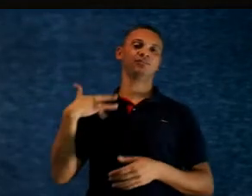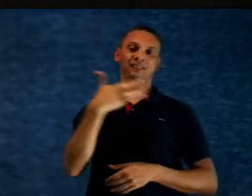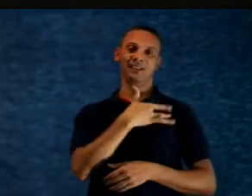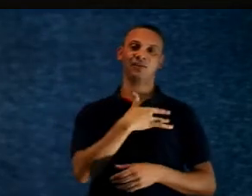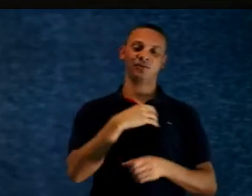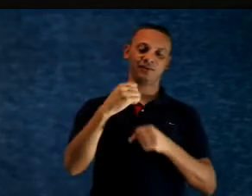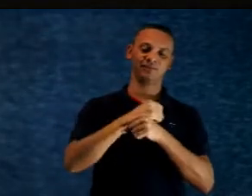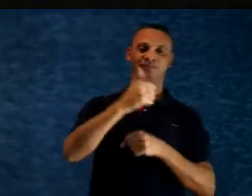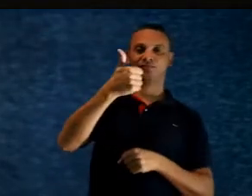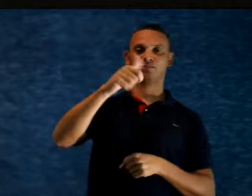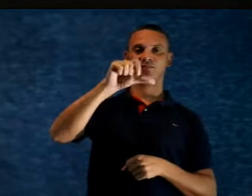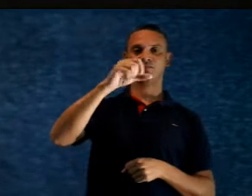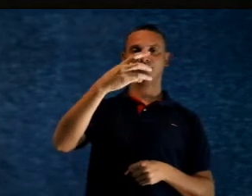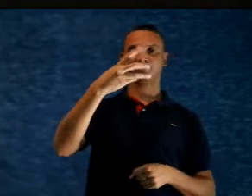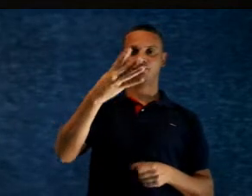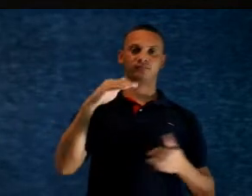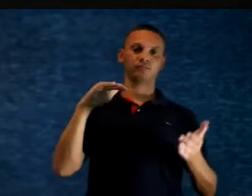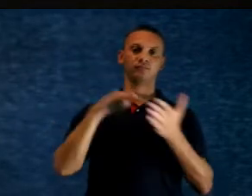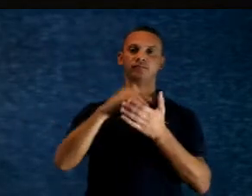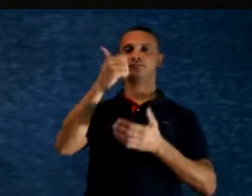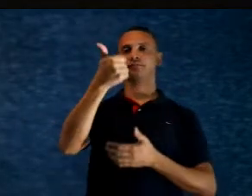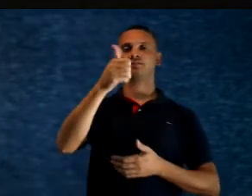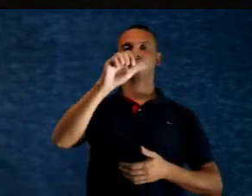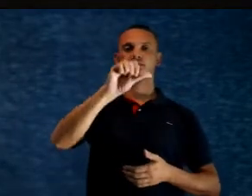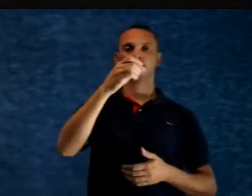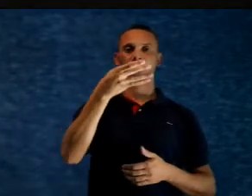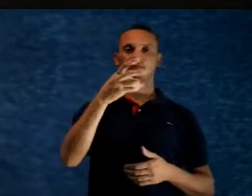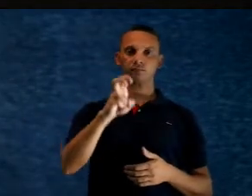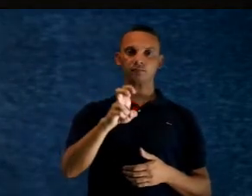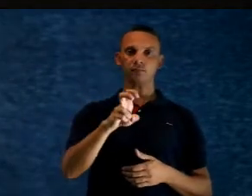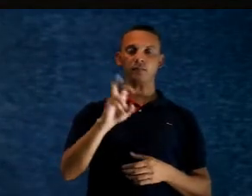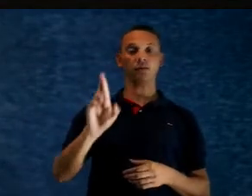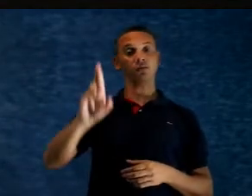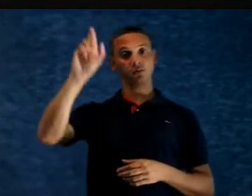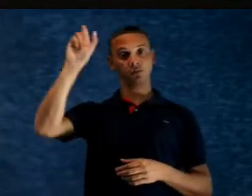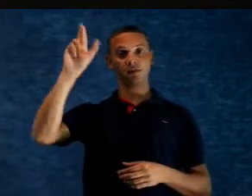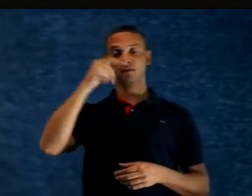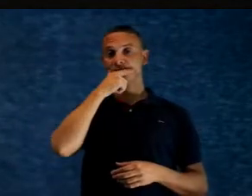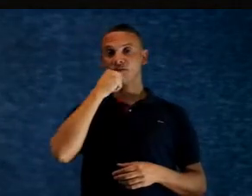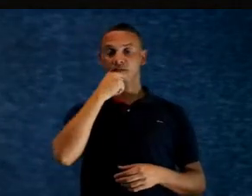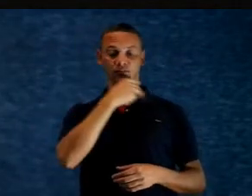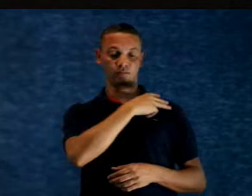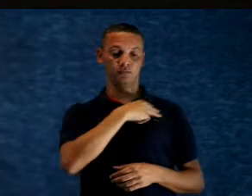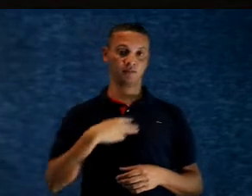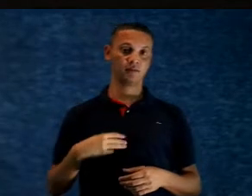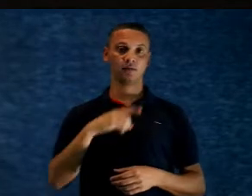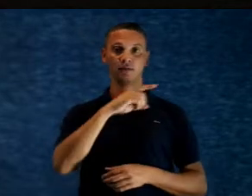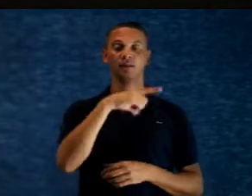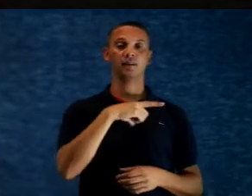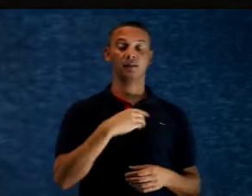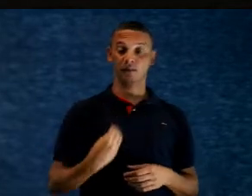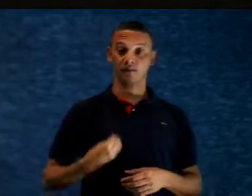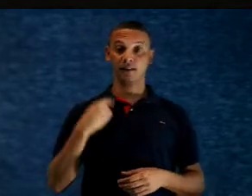riqueza, nada de ostentação, não havia carro oficial, não havia nada, era uma família como outra qualquer. Né? Então, eu